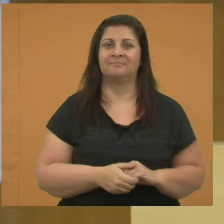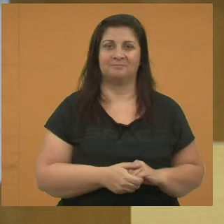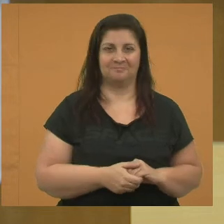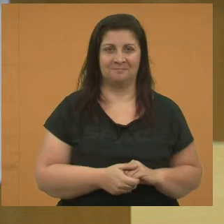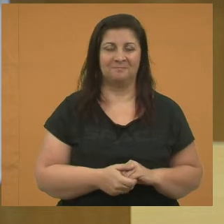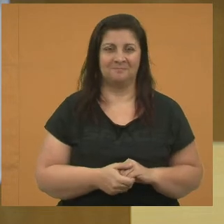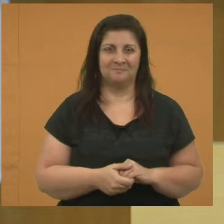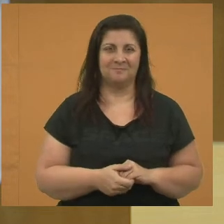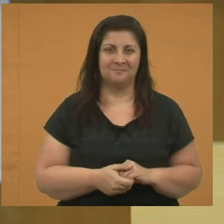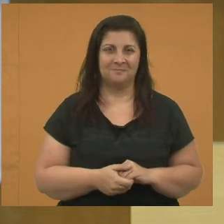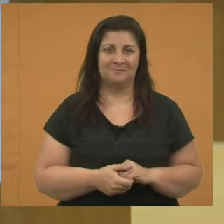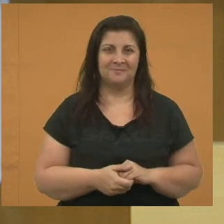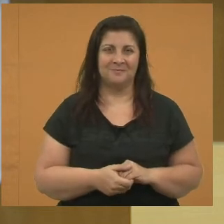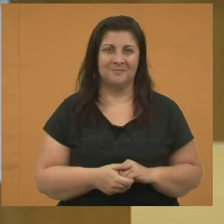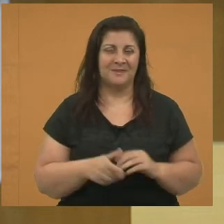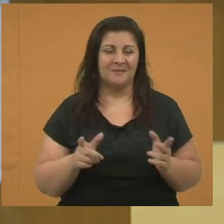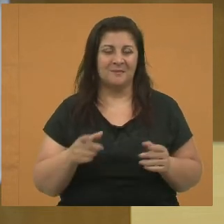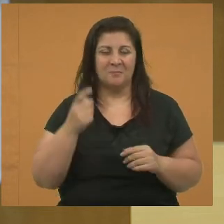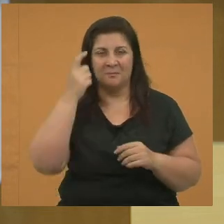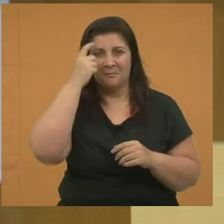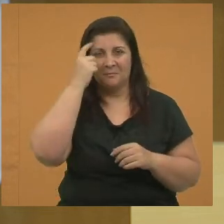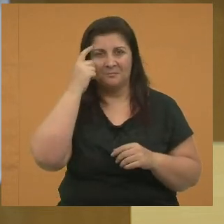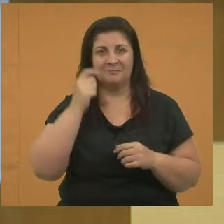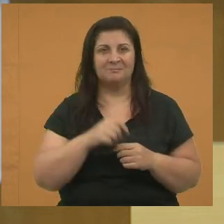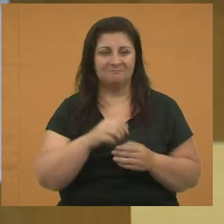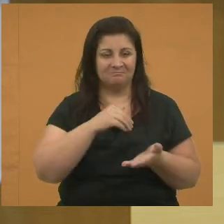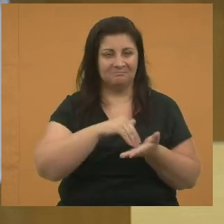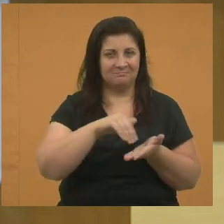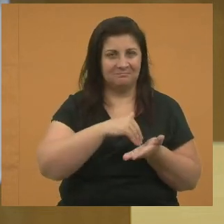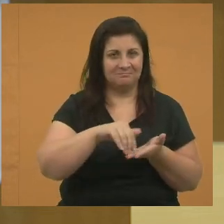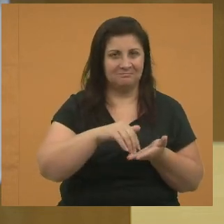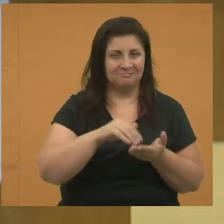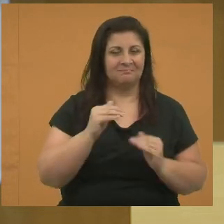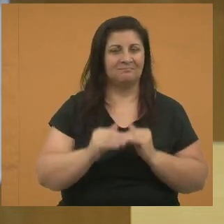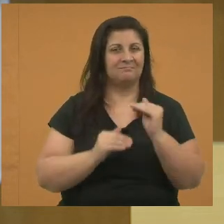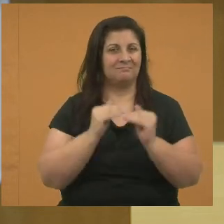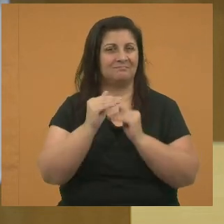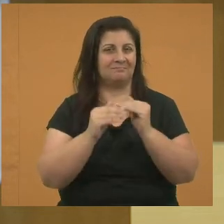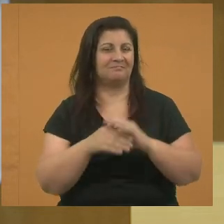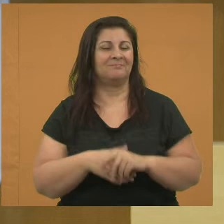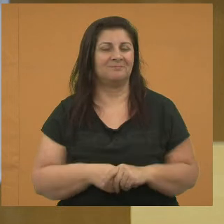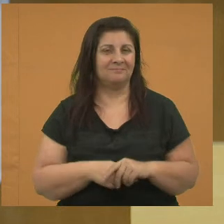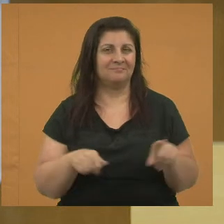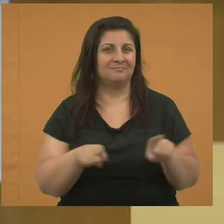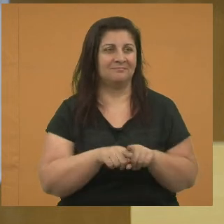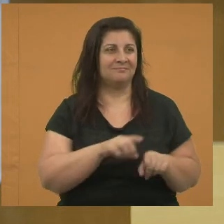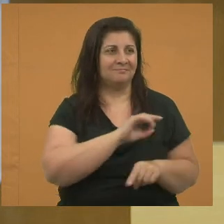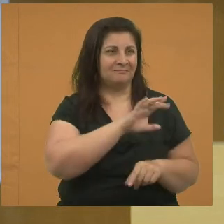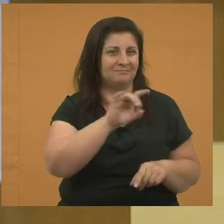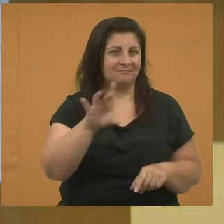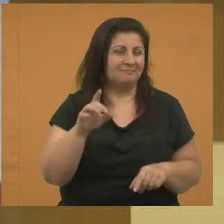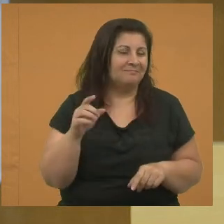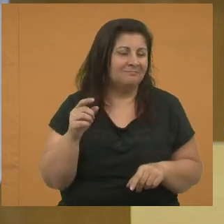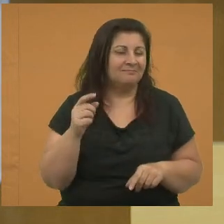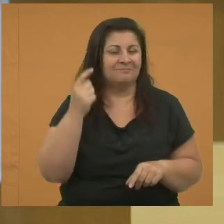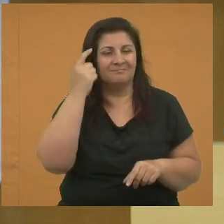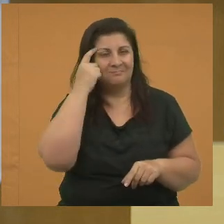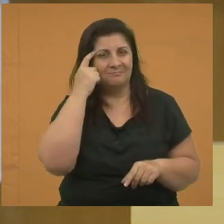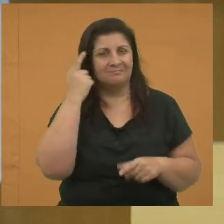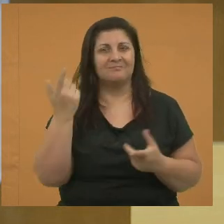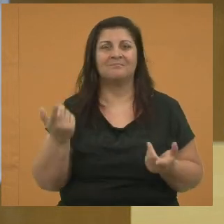aqui fica essa nossa reflexão para a Secretaria de Desenvolvimento do nosso município e também para cada um de nós,